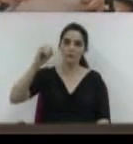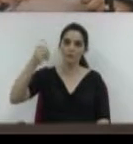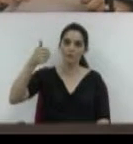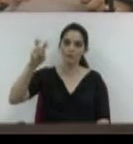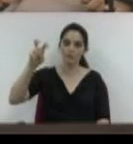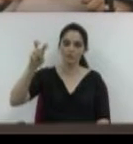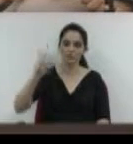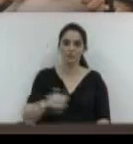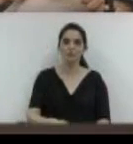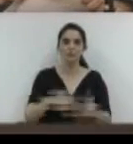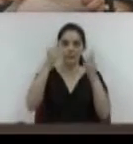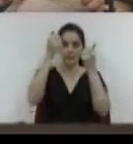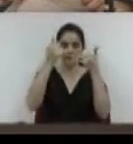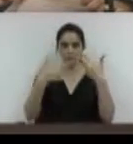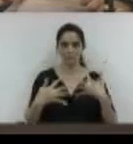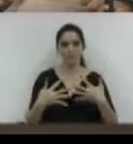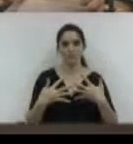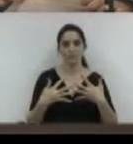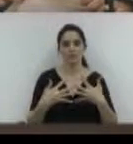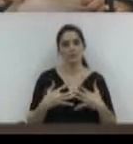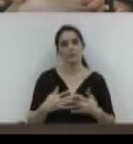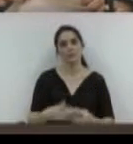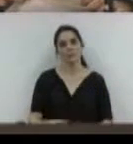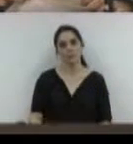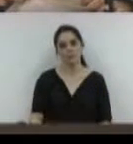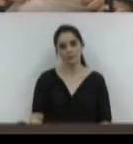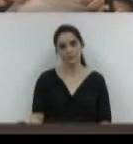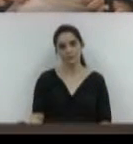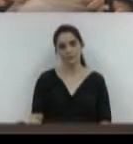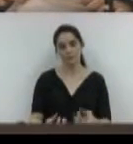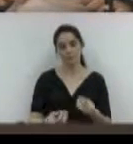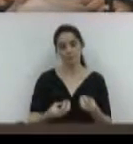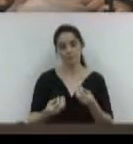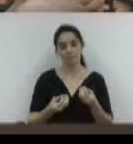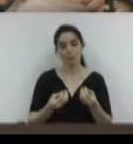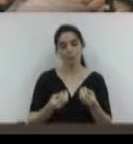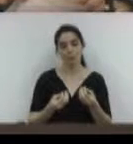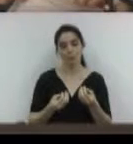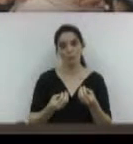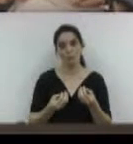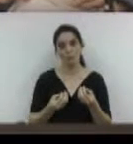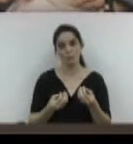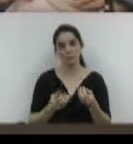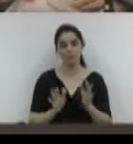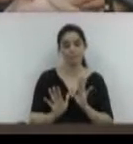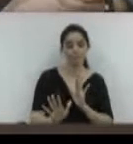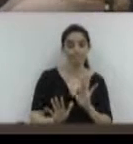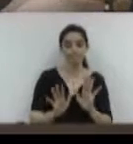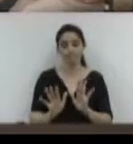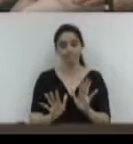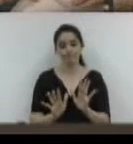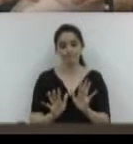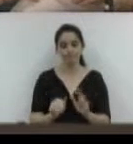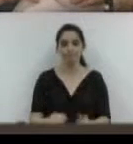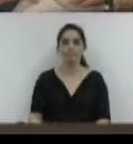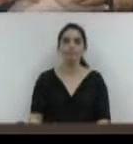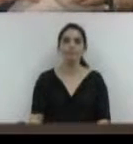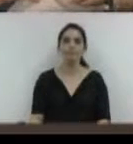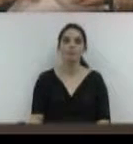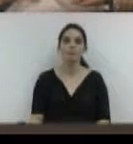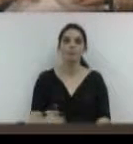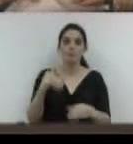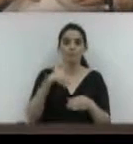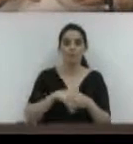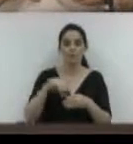49/2015. Dispõe sobre o sistema de controle interno da Câmara Municipal de Limeira e outras providências.